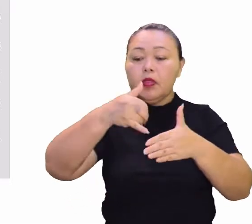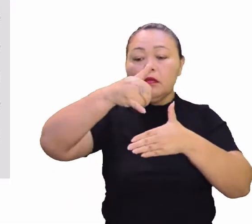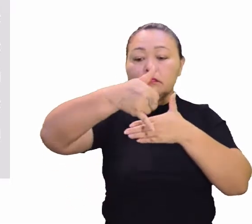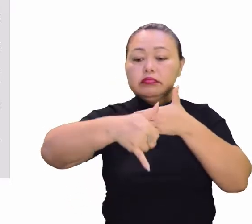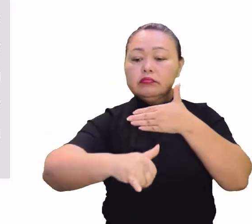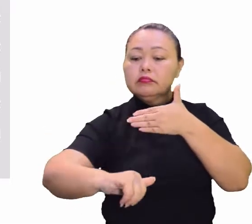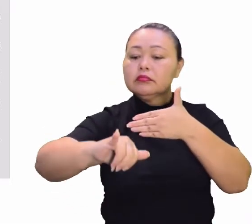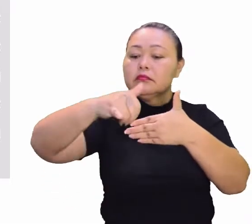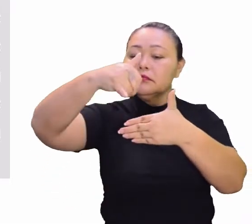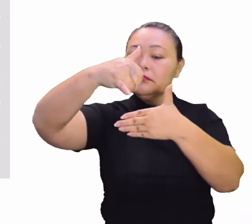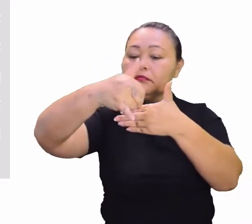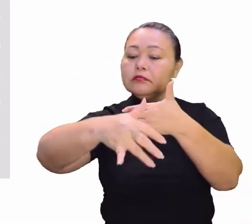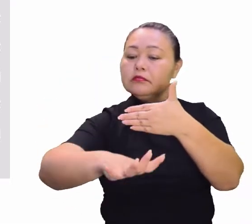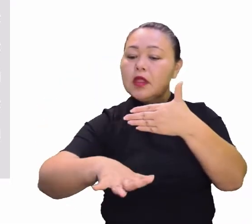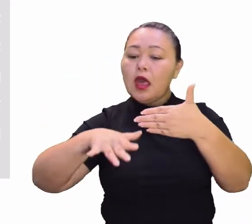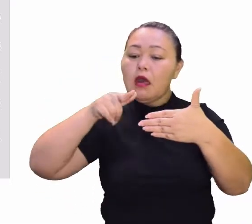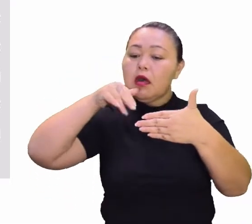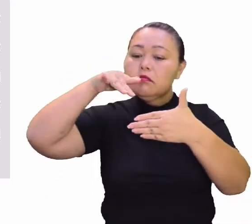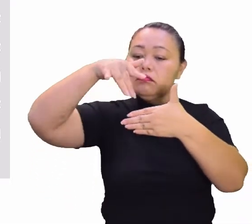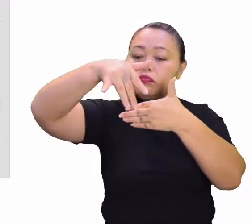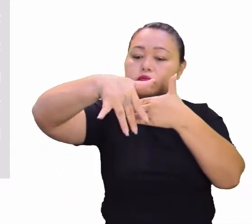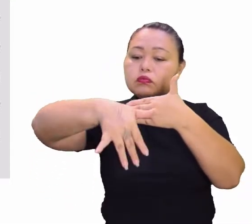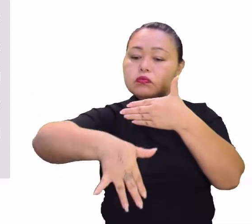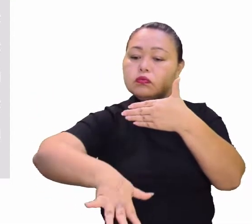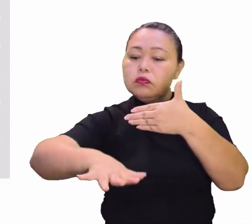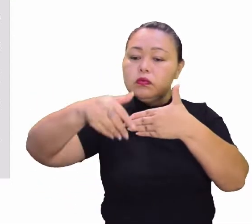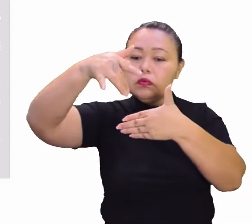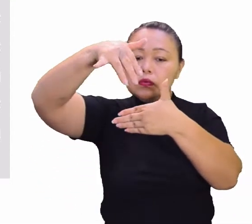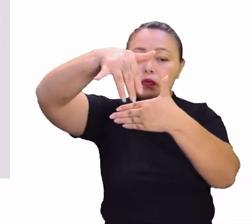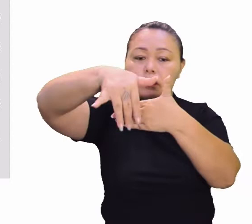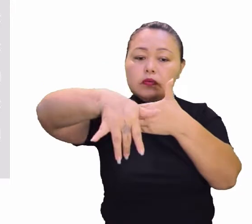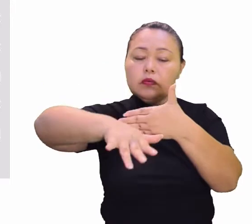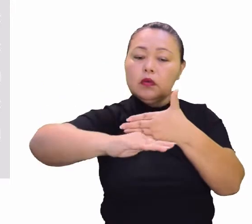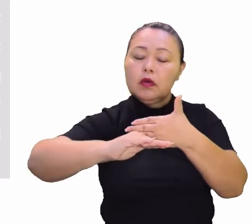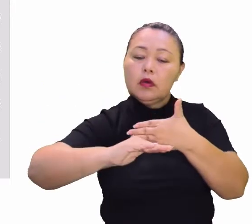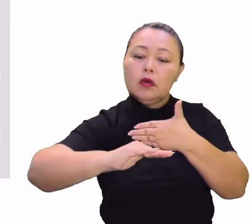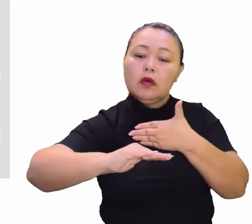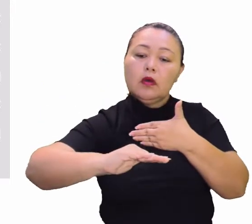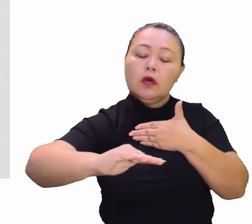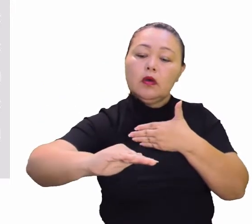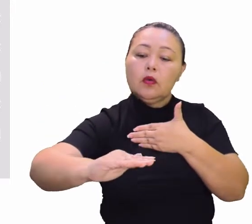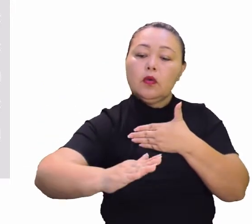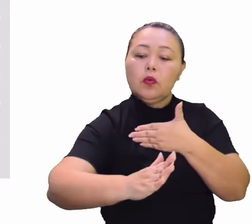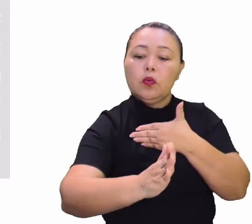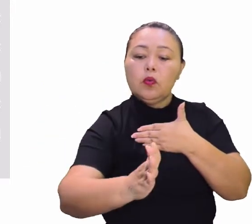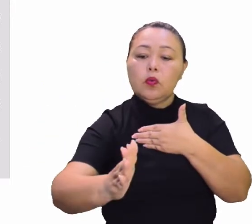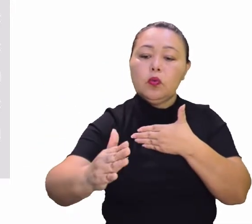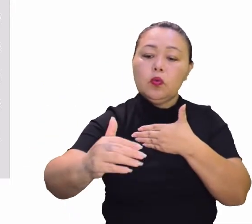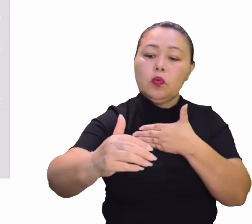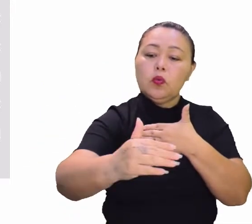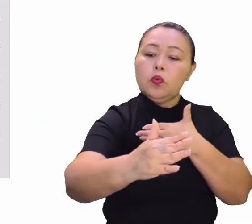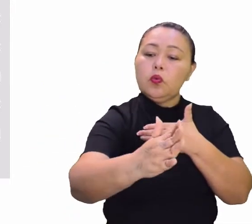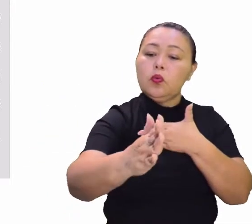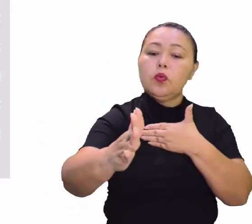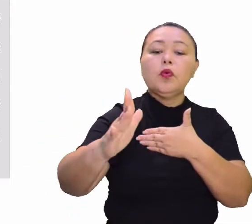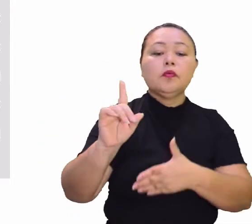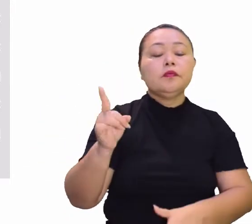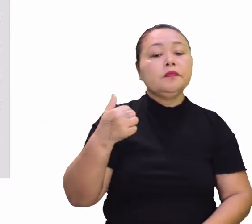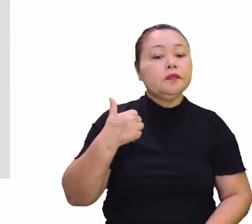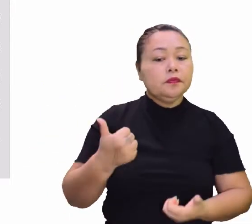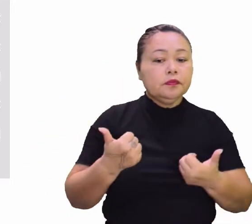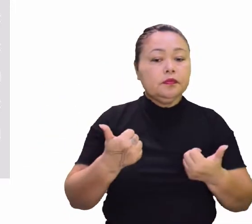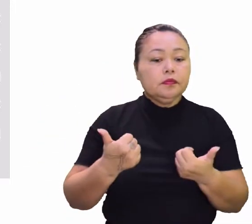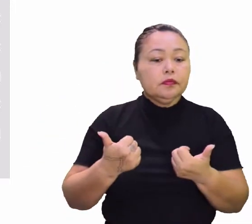encachoeirado. Chegando em terreno plano, seu curso torna-se tortuoso. Caudaloso, né?